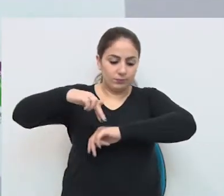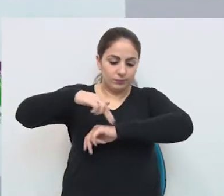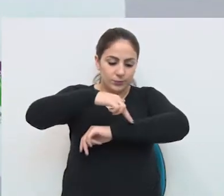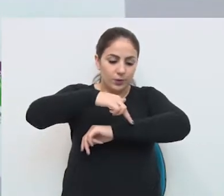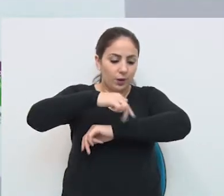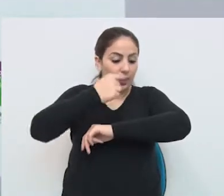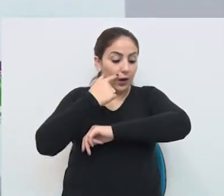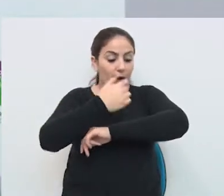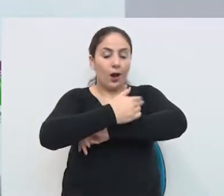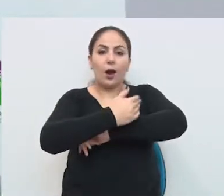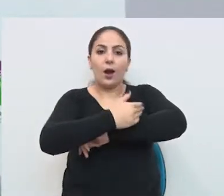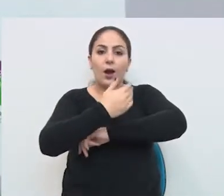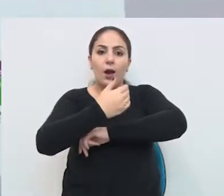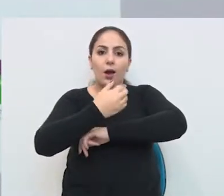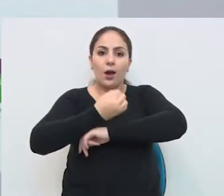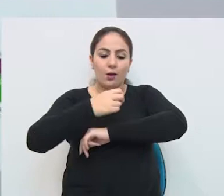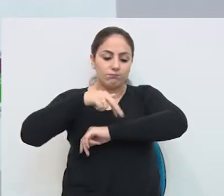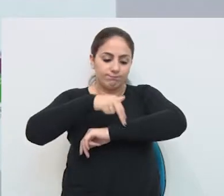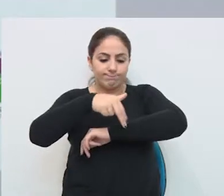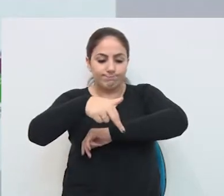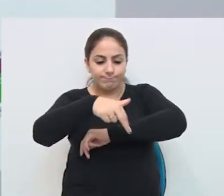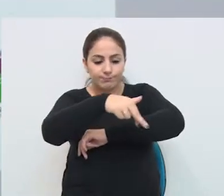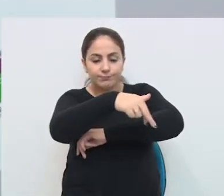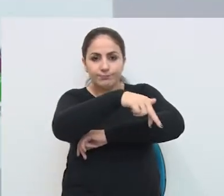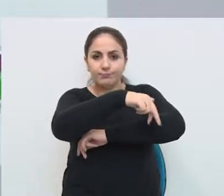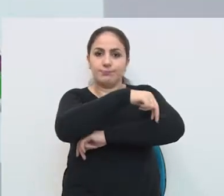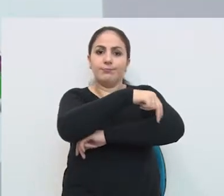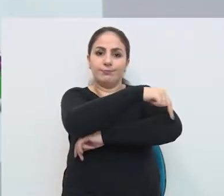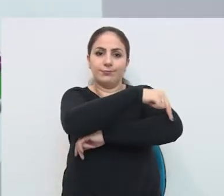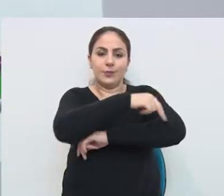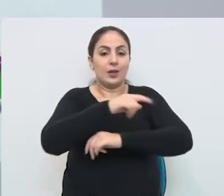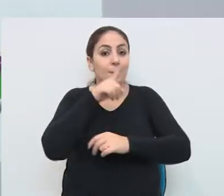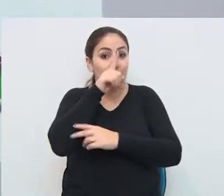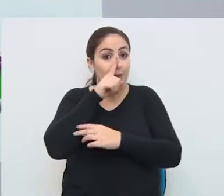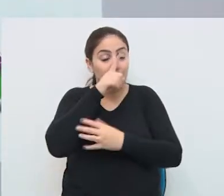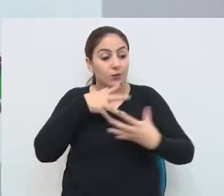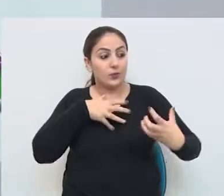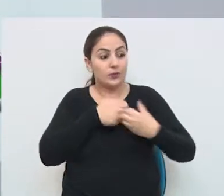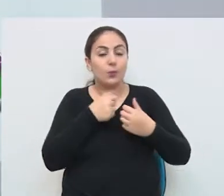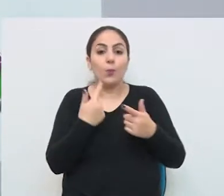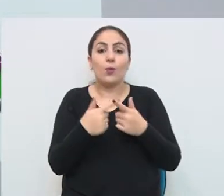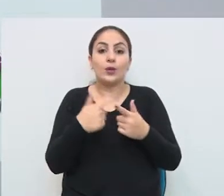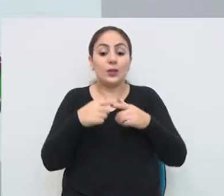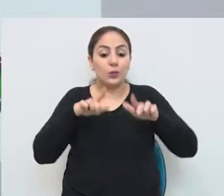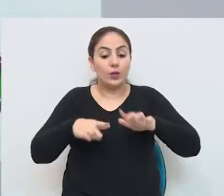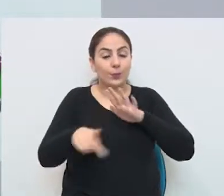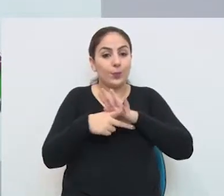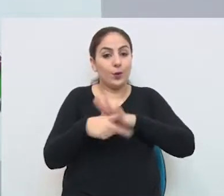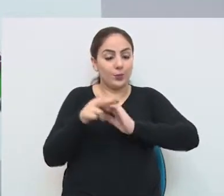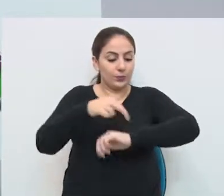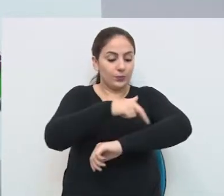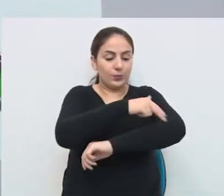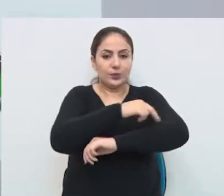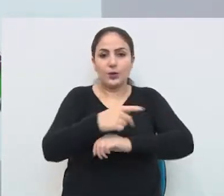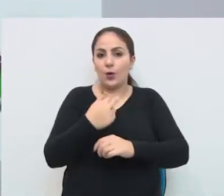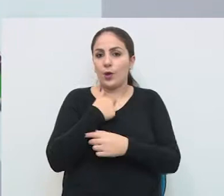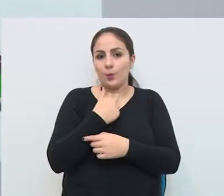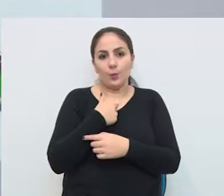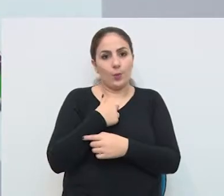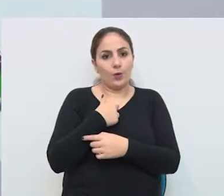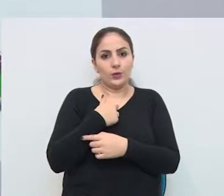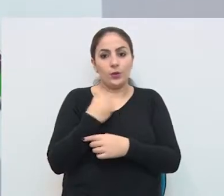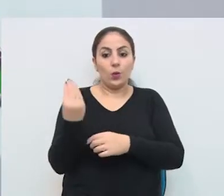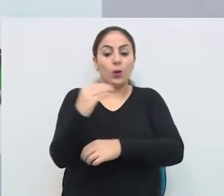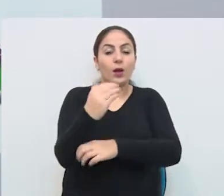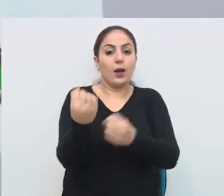rua, correndo o risco inclusive até mesmo de acidentes, porque o lugar do pedestre é na calçada, é no passeio público e não é lugar de